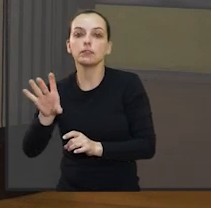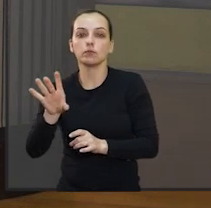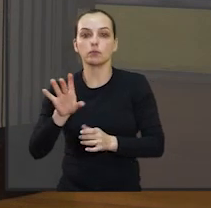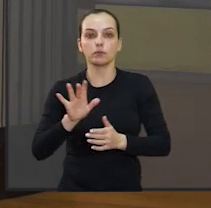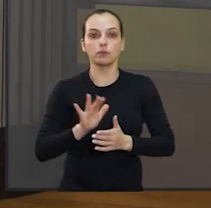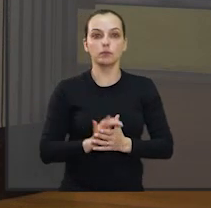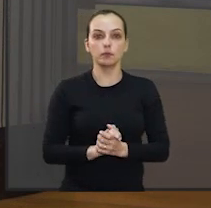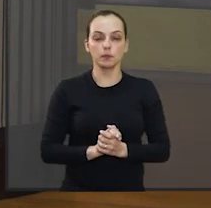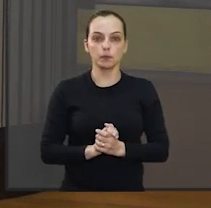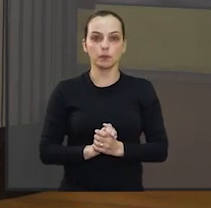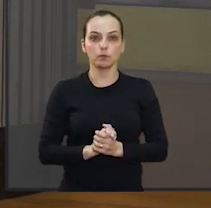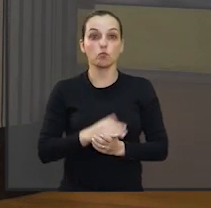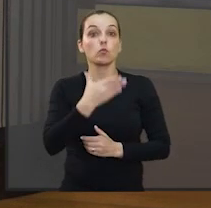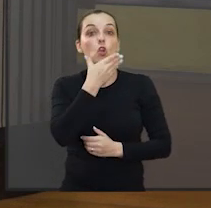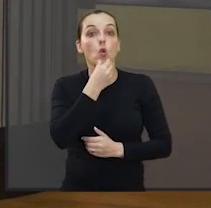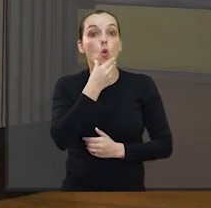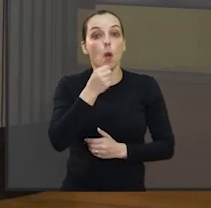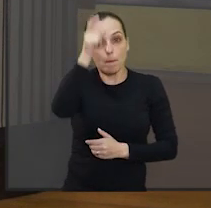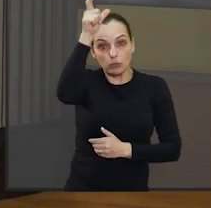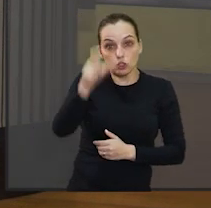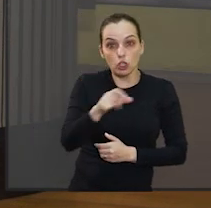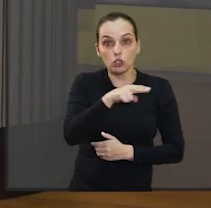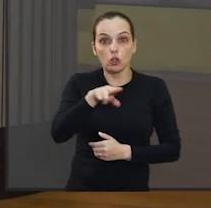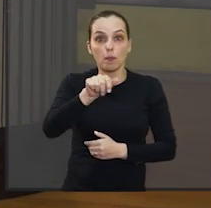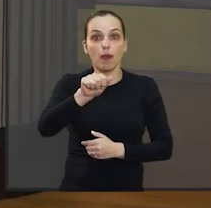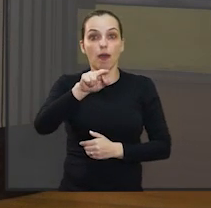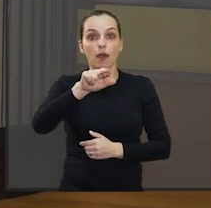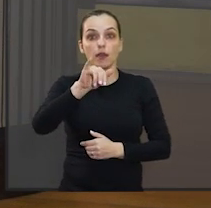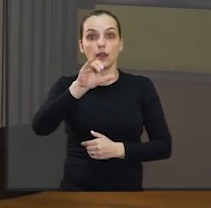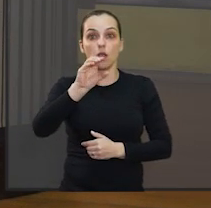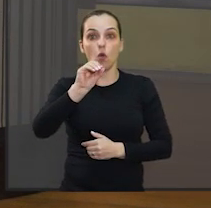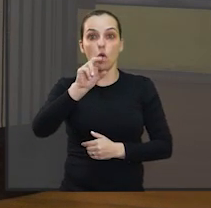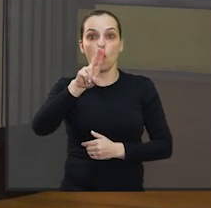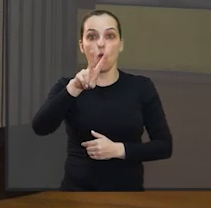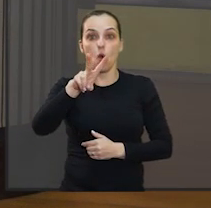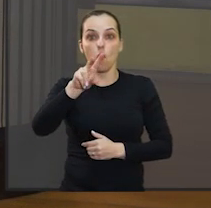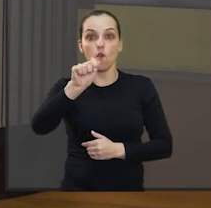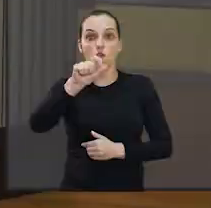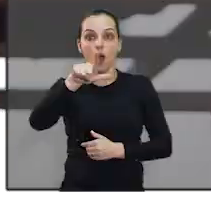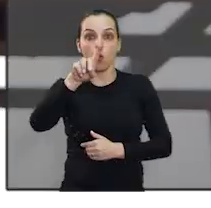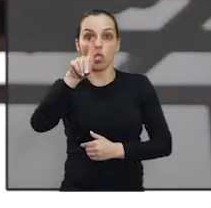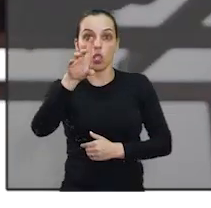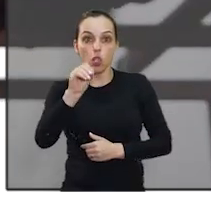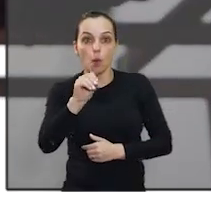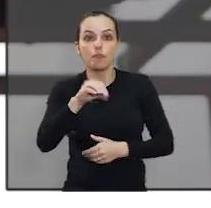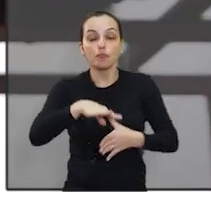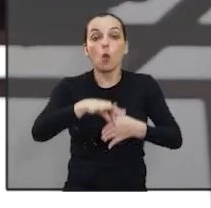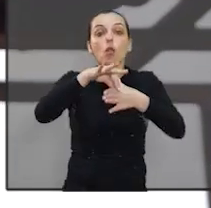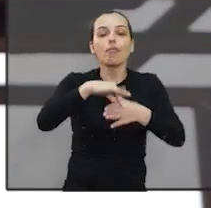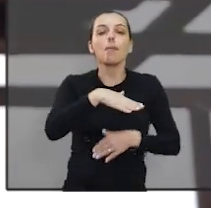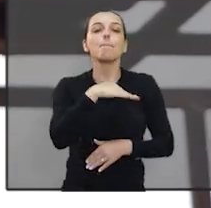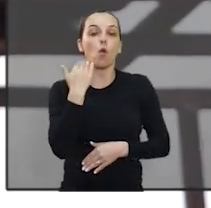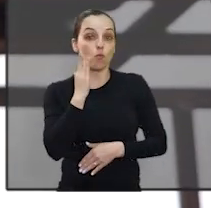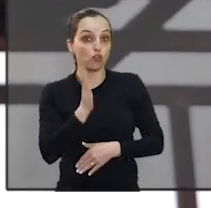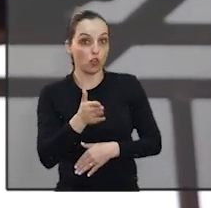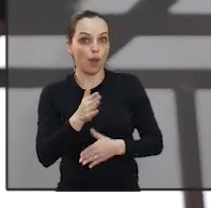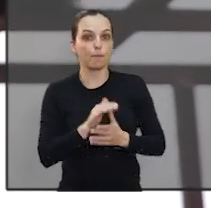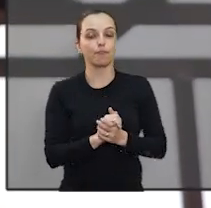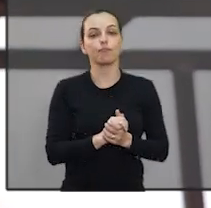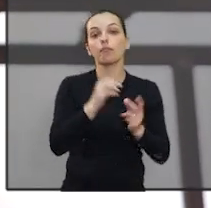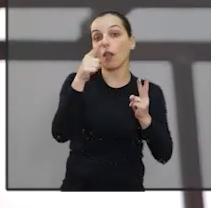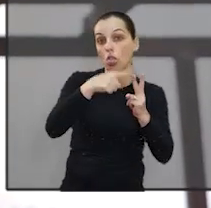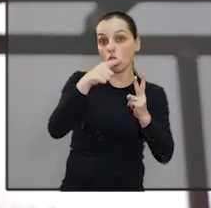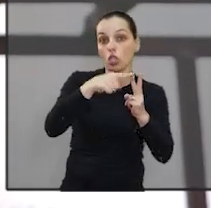do Ariovaldo, né? Que infelizmente já faleceu. E ele de fato era bem intenso, né? O trabalho era bem intenso, o